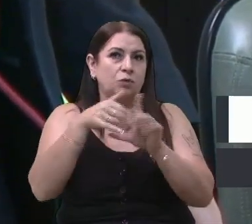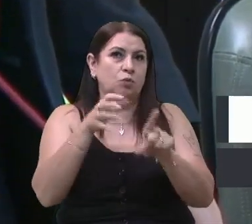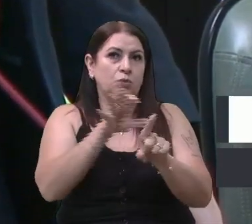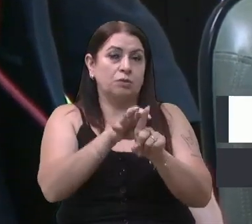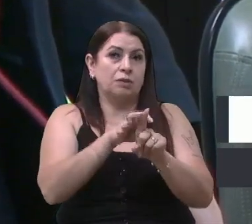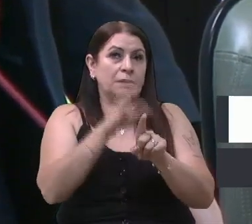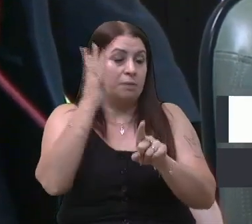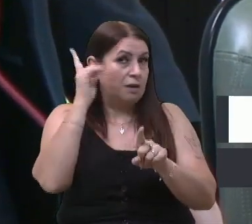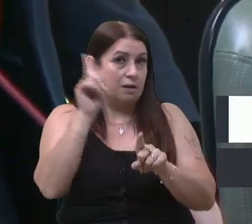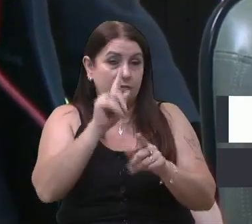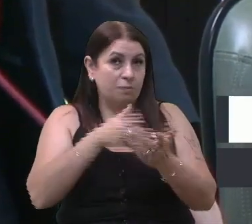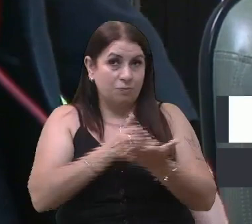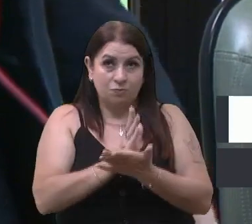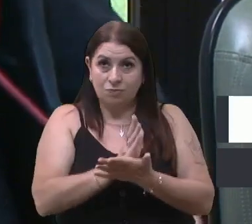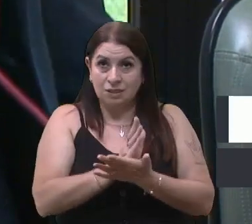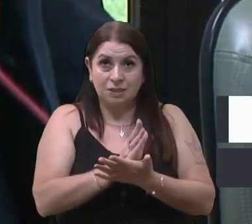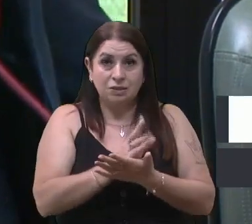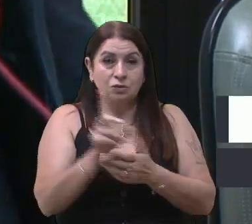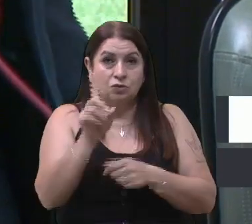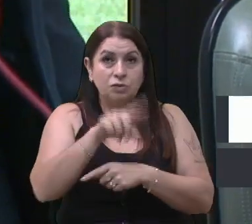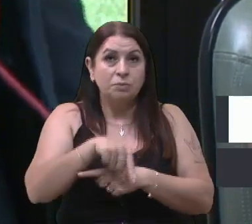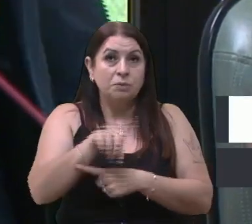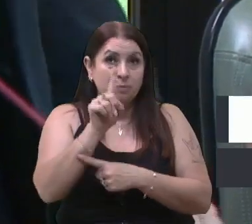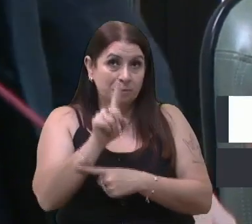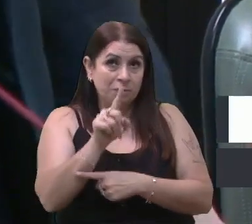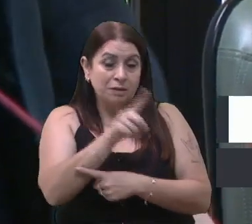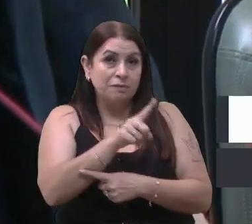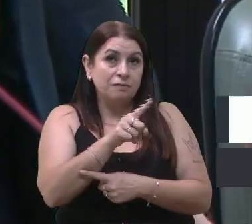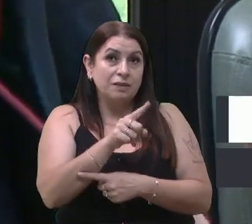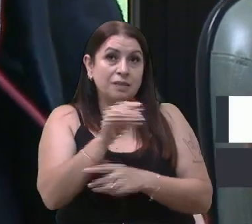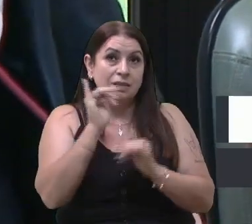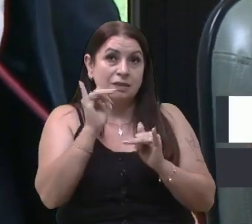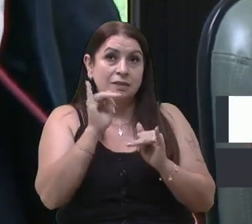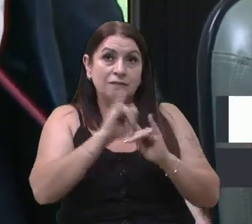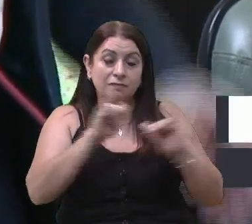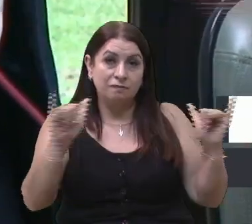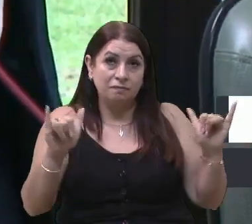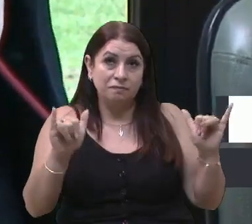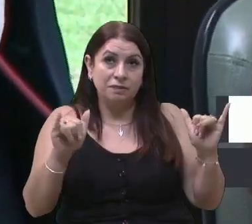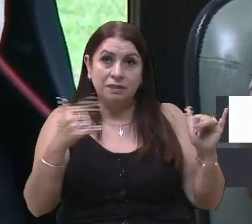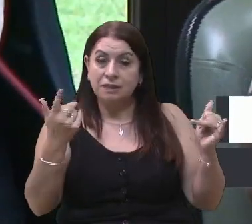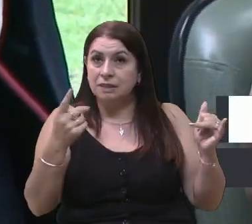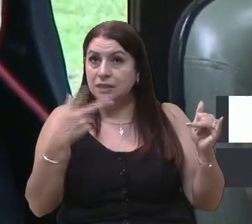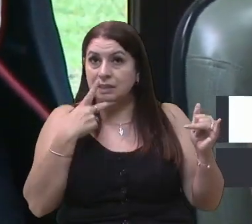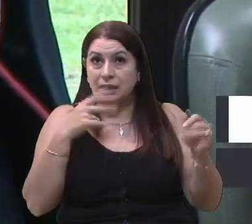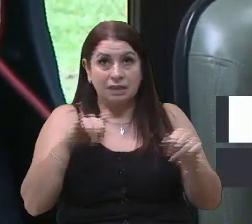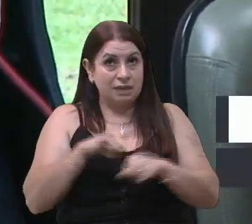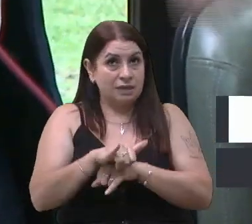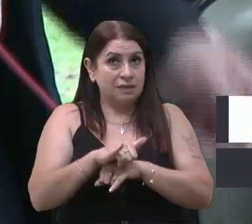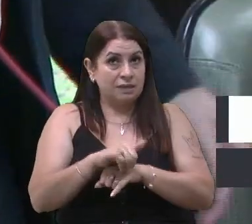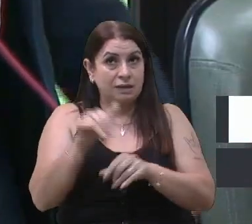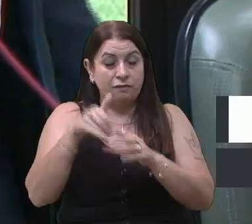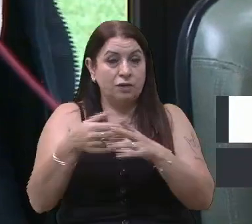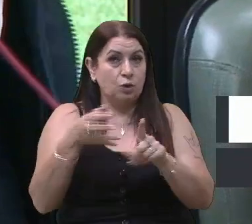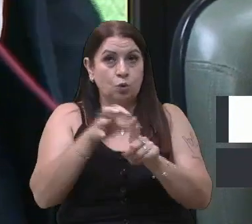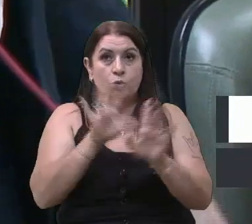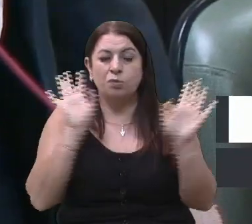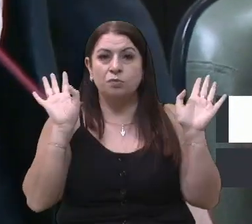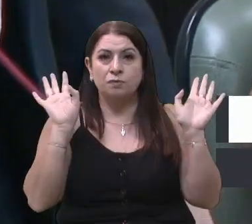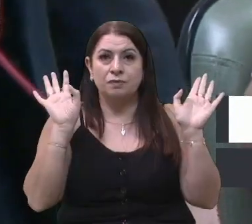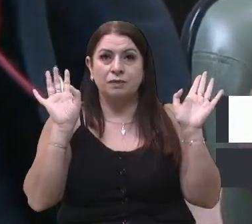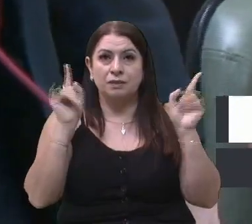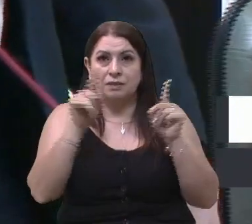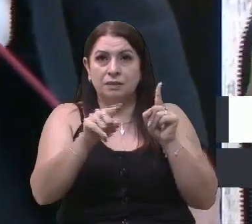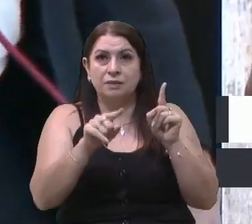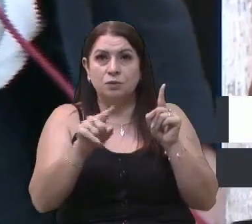projeto não for aprovado, dia 1º o transporte vai ser esse valor anunciado. Então, quem está iludindo é quem votar contra. Simplesmente,